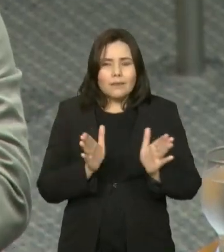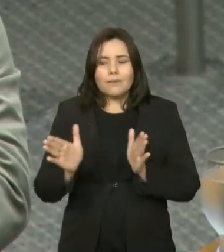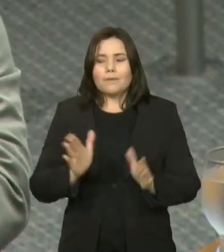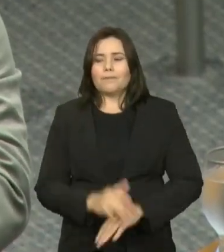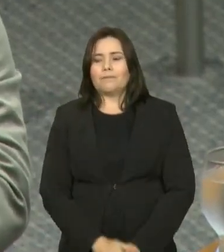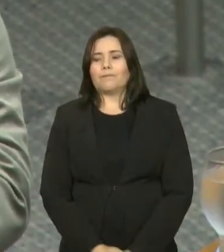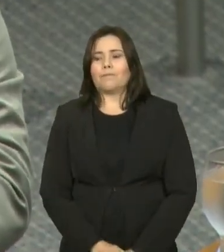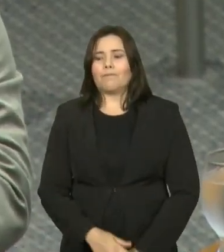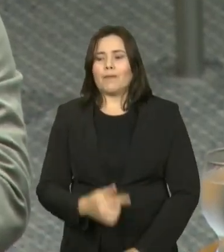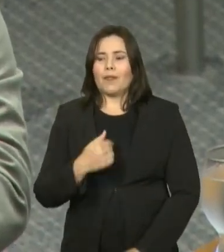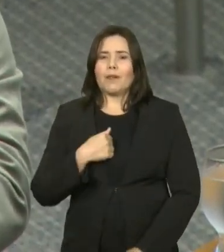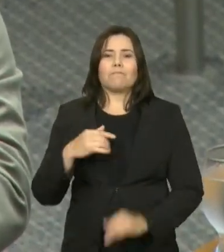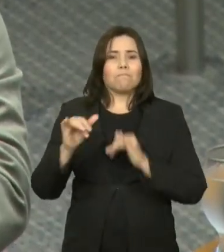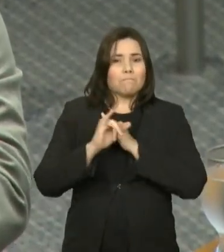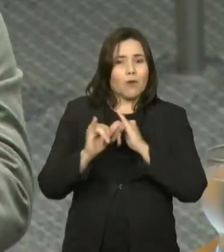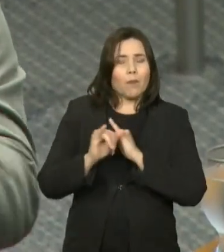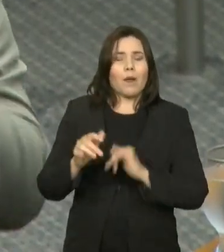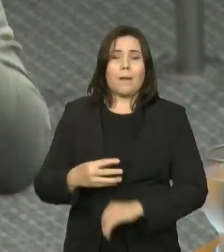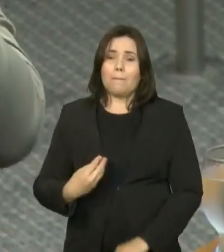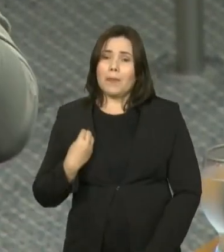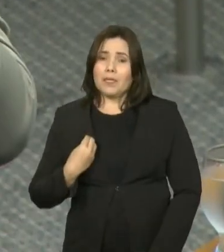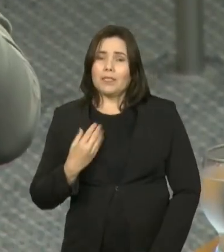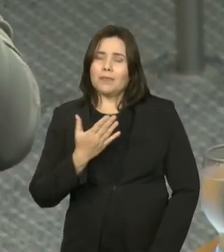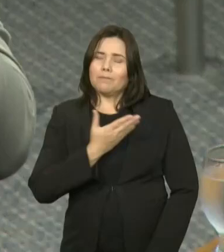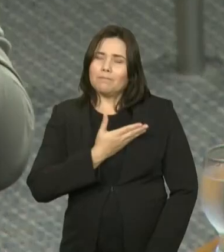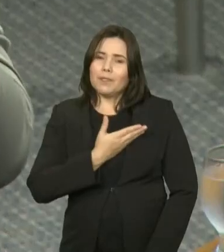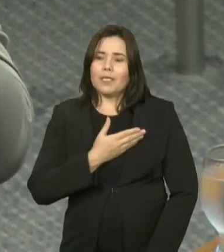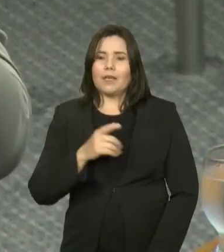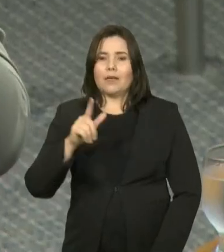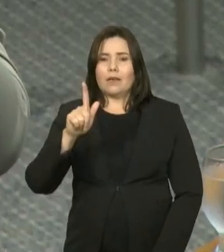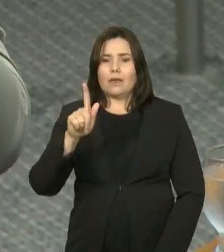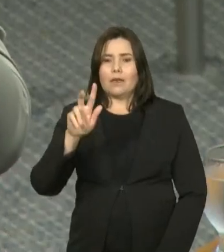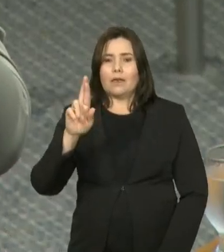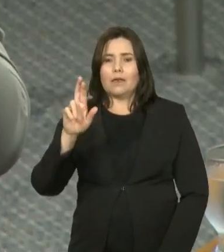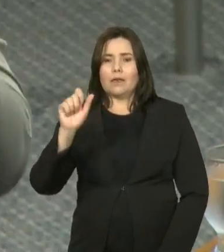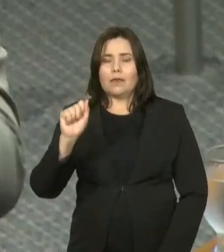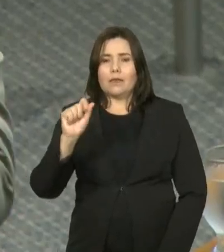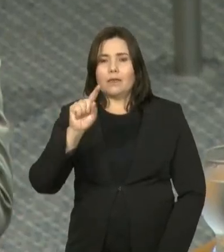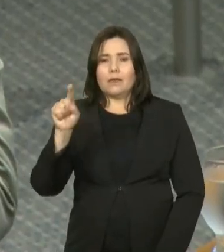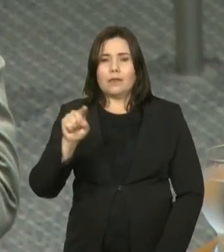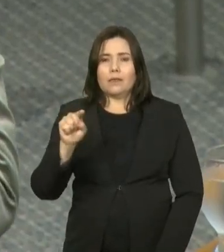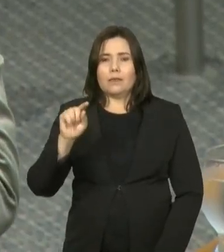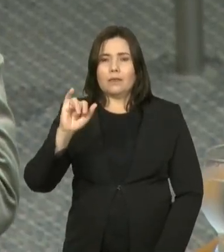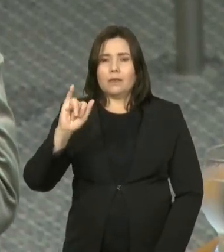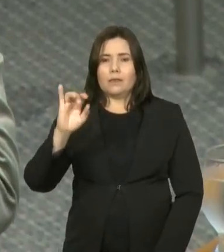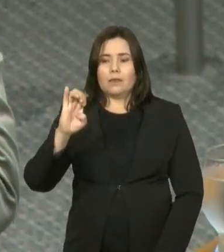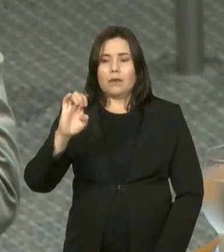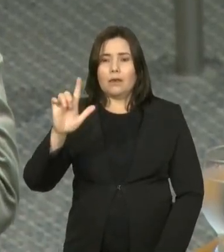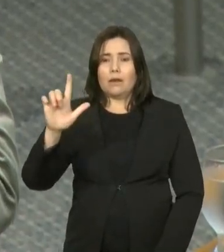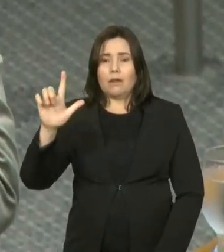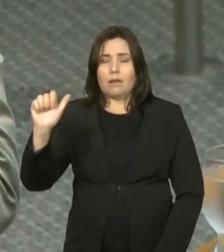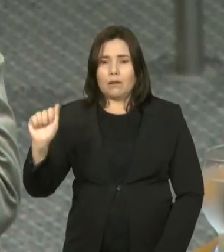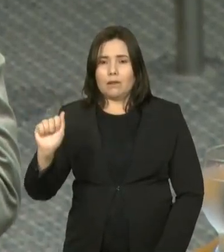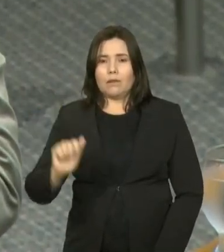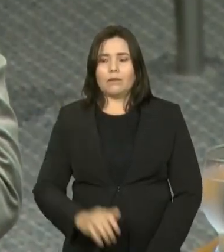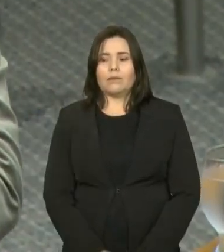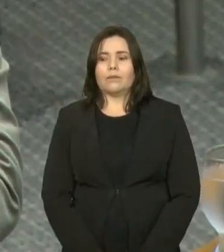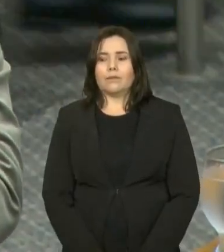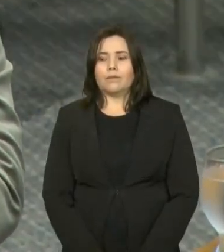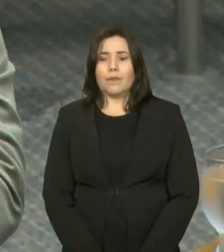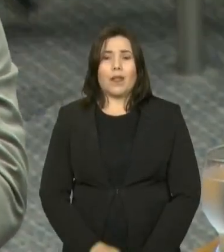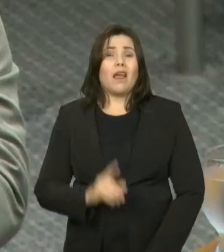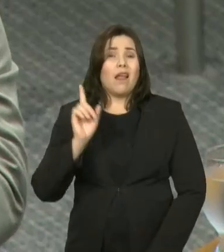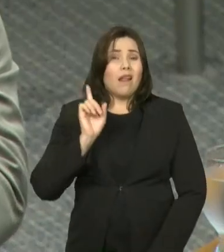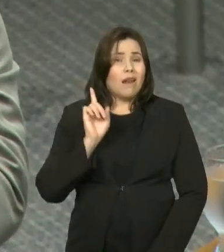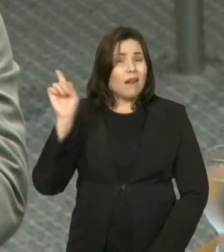Graziella, seja bem-vinda a esta casa. E lá no Palácio